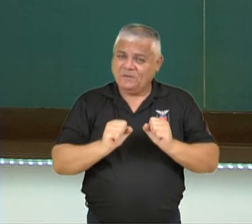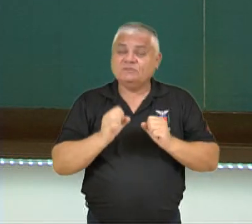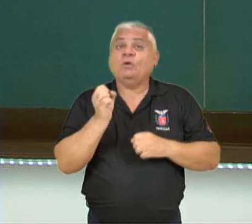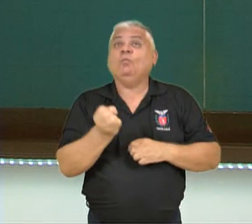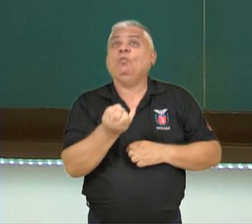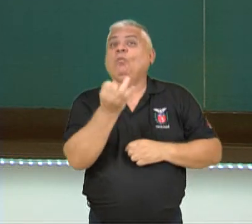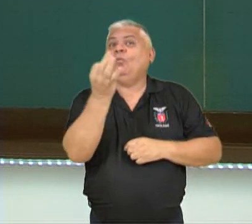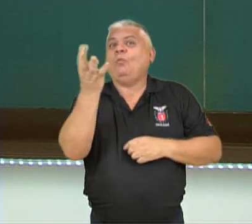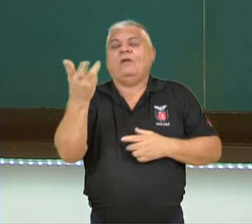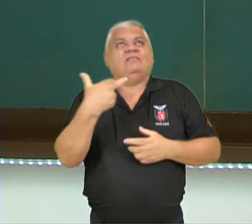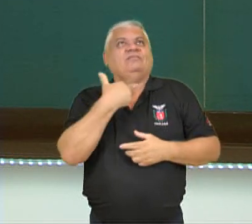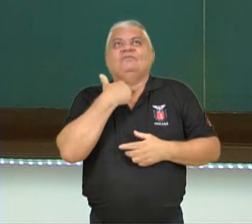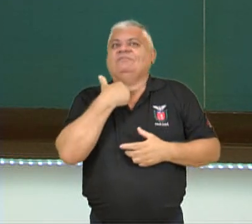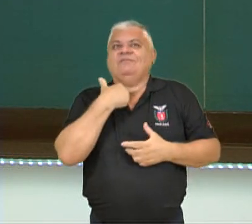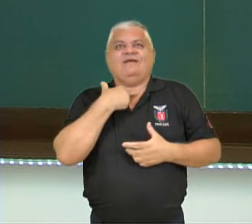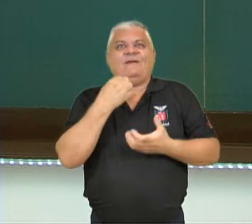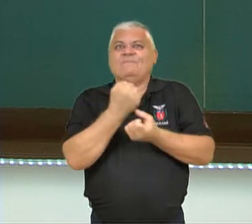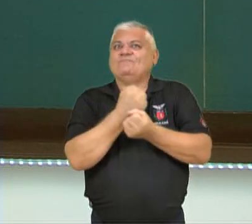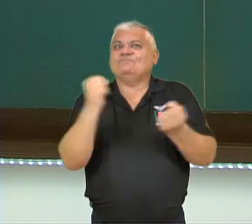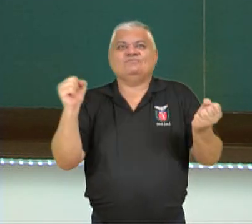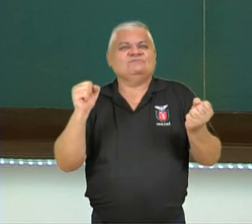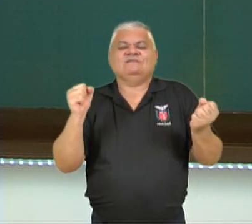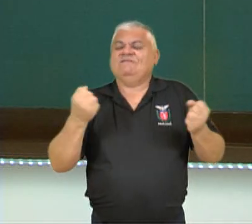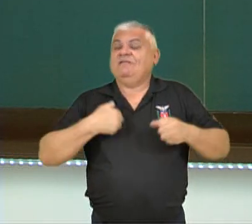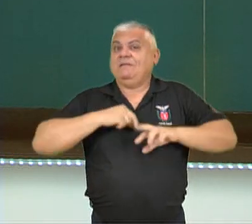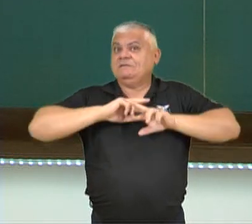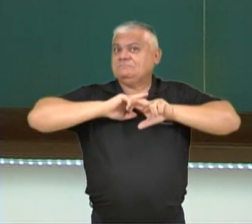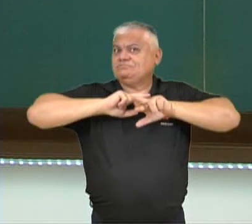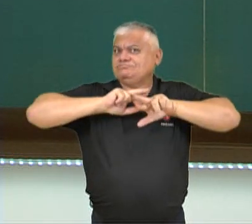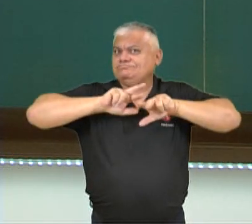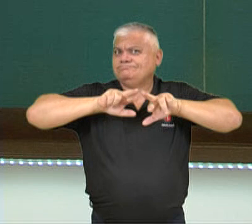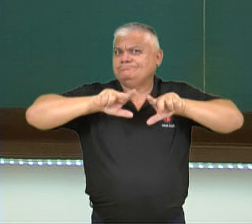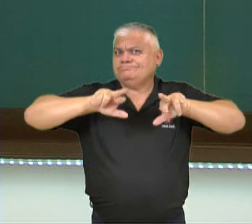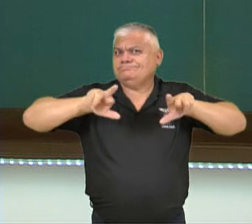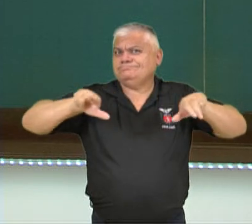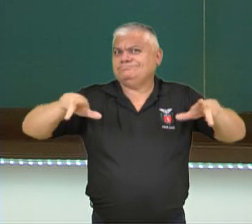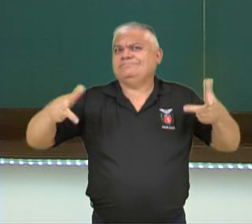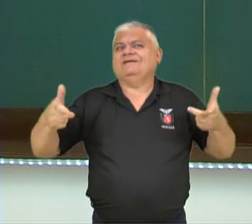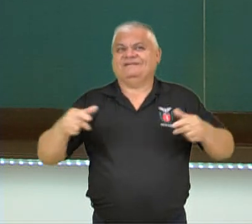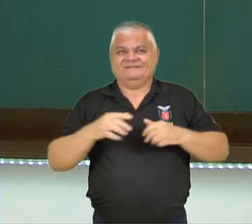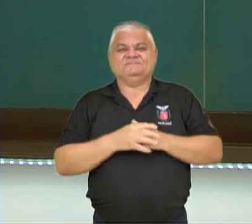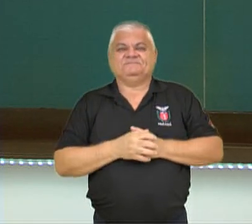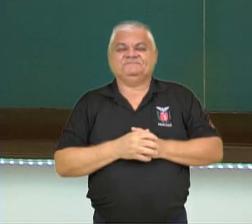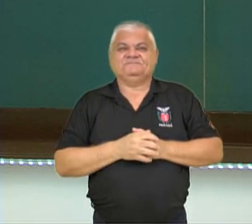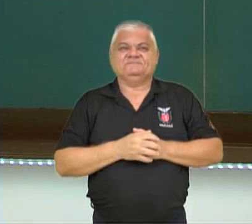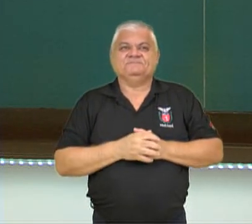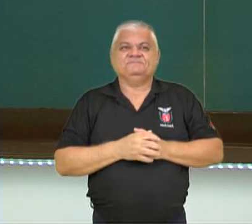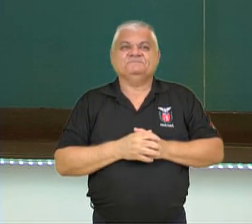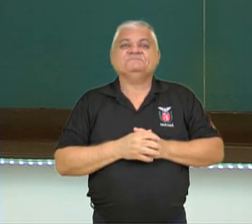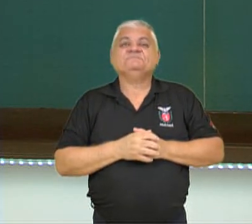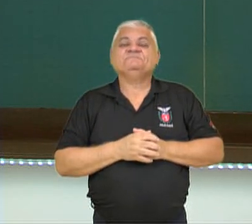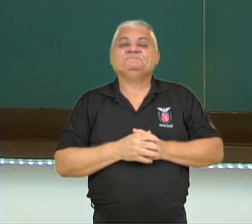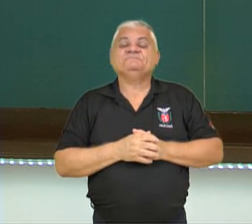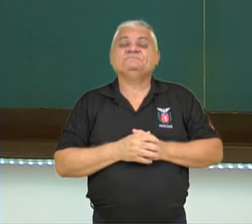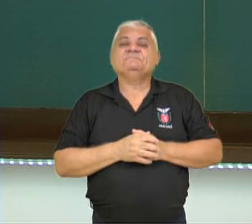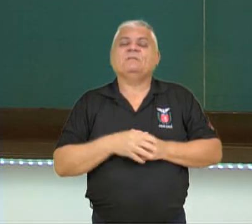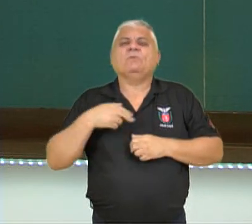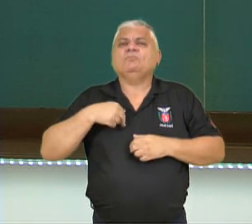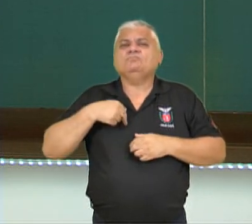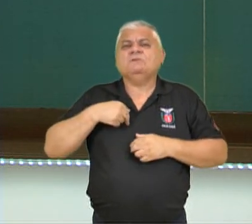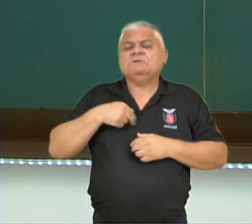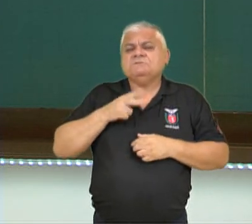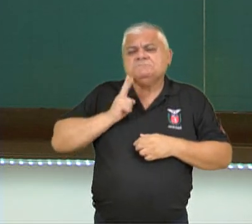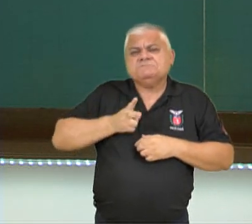contar quantas, porque é só mudar a inclinação, você tem uma reta nova incidindo sobre aquele ponto. E segmento de